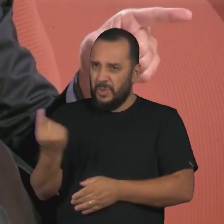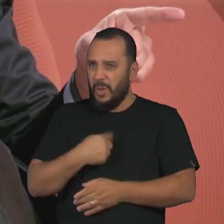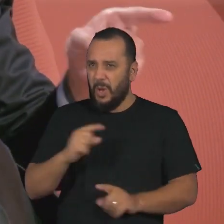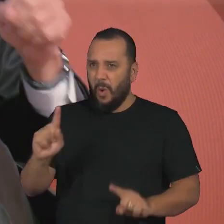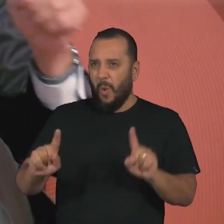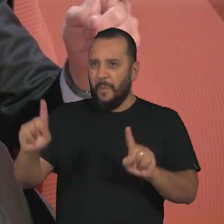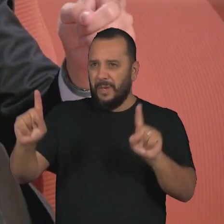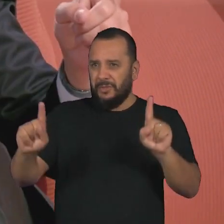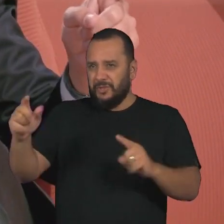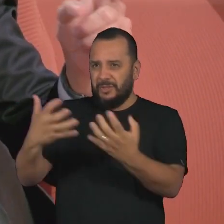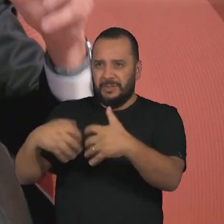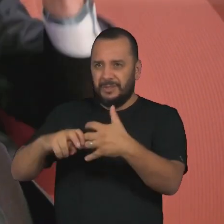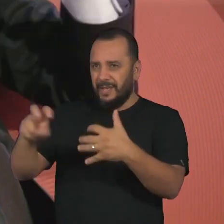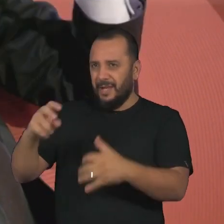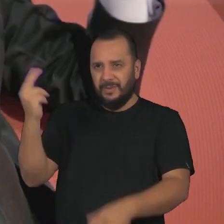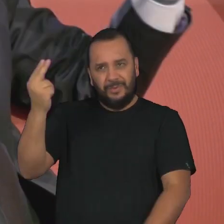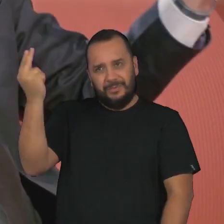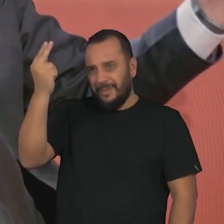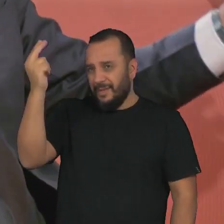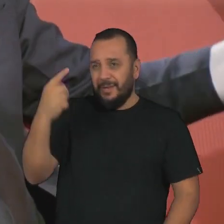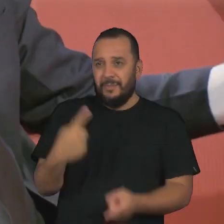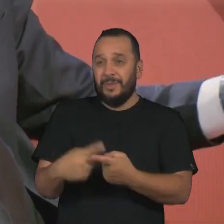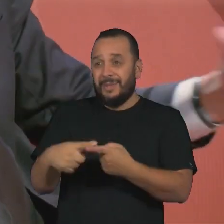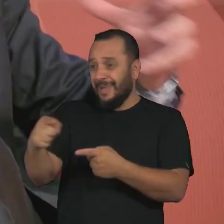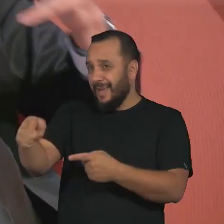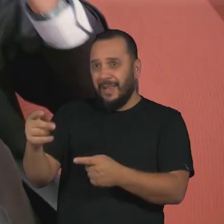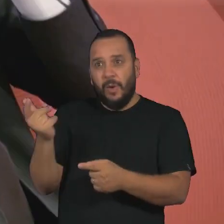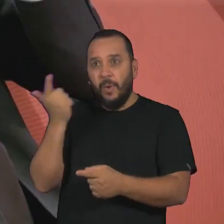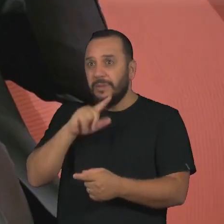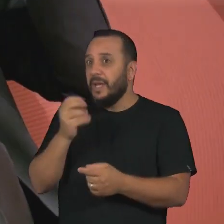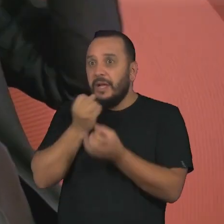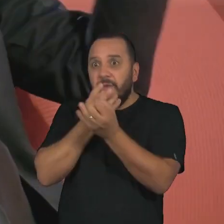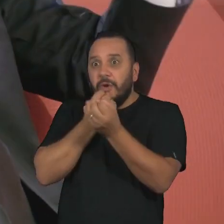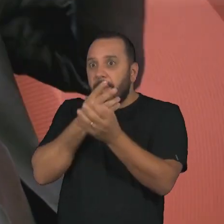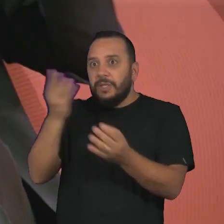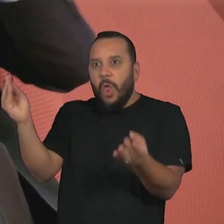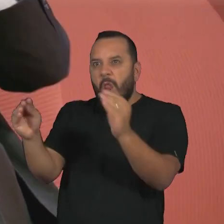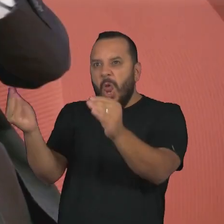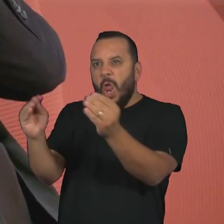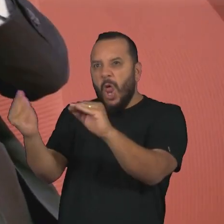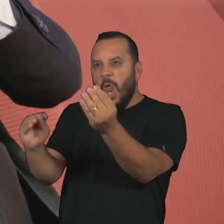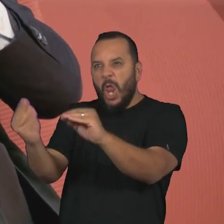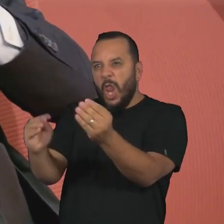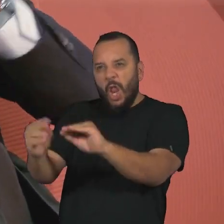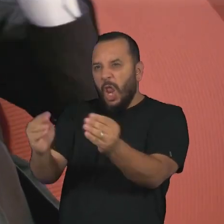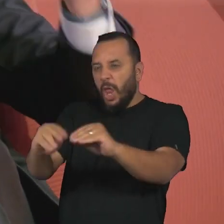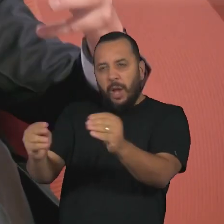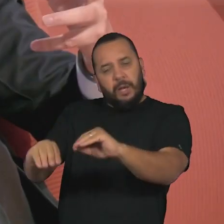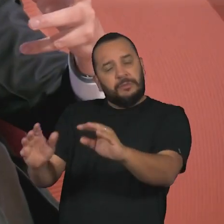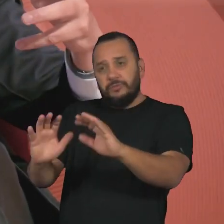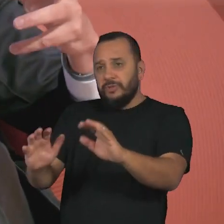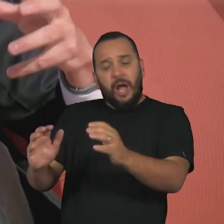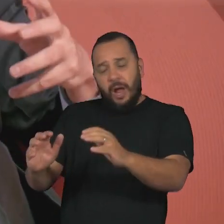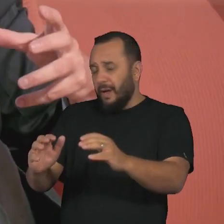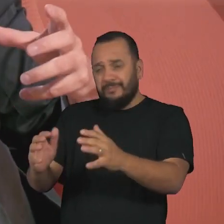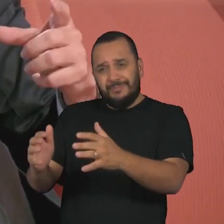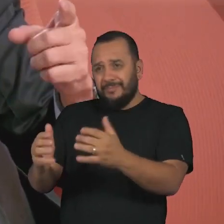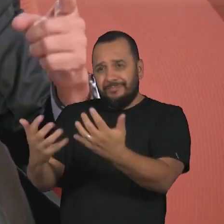vista. Não vamos, porque são memórias, milhares de cérebros eletrônicos, dados,